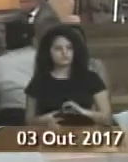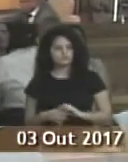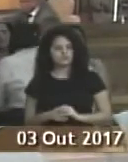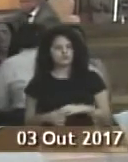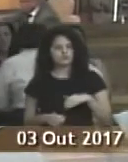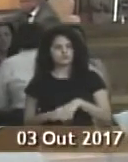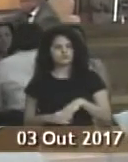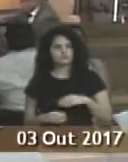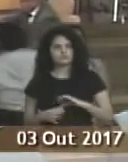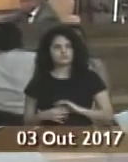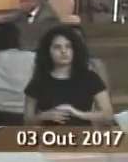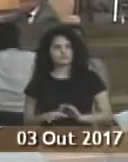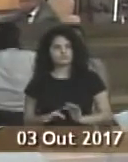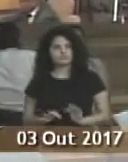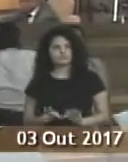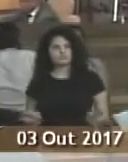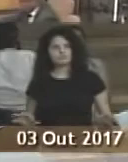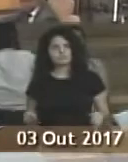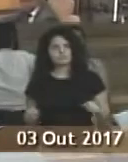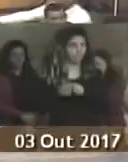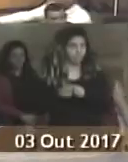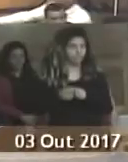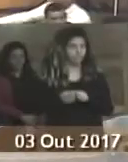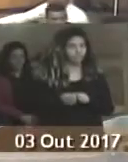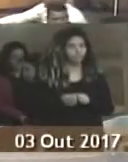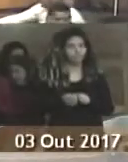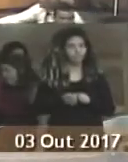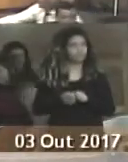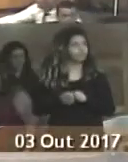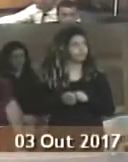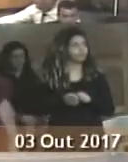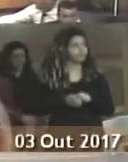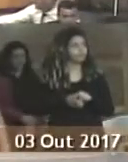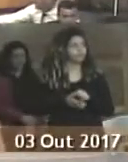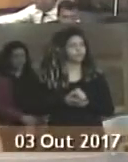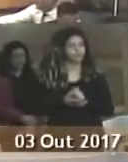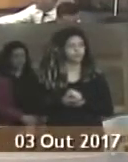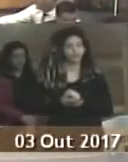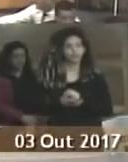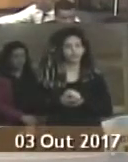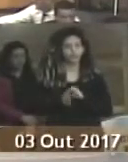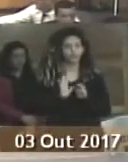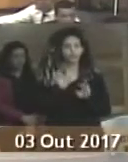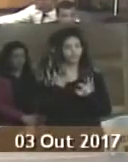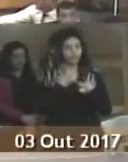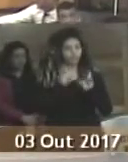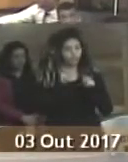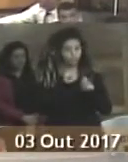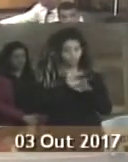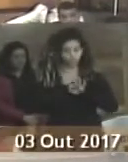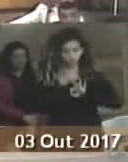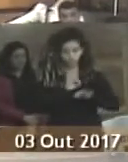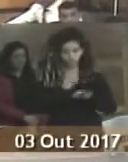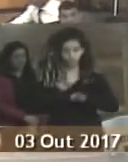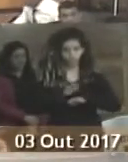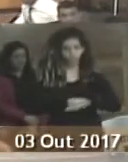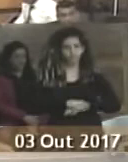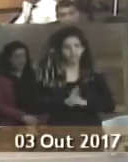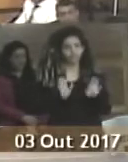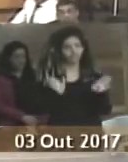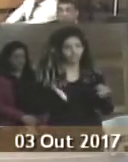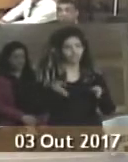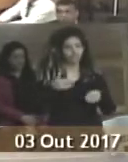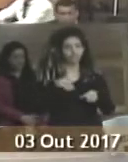Votação encerrada, aprovado por 10 votos. Bem, após a elaboração dos pareceres, vamos para a ordem do